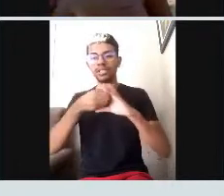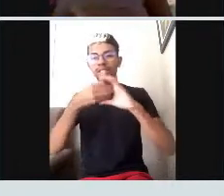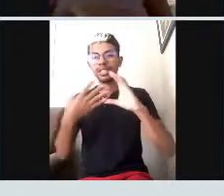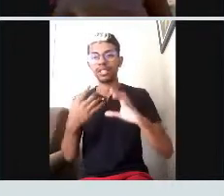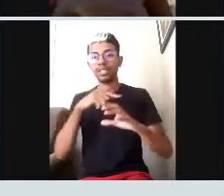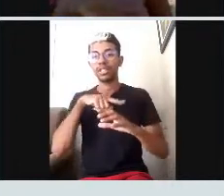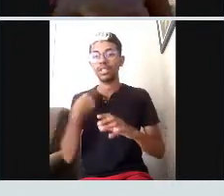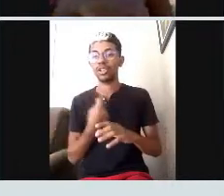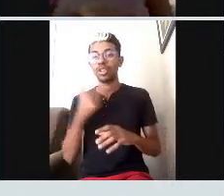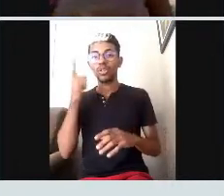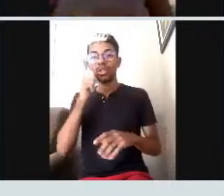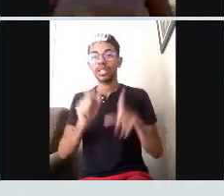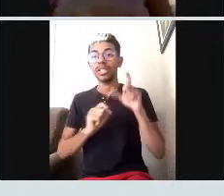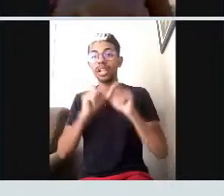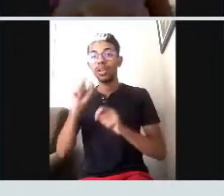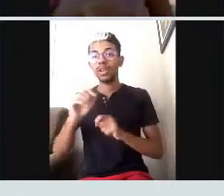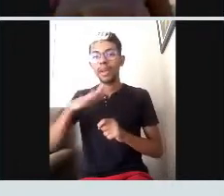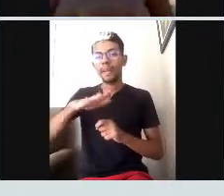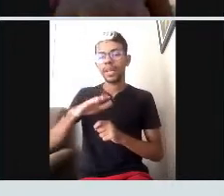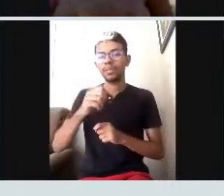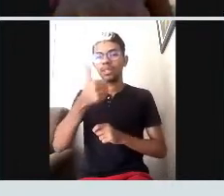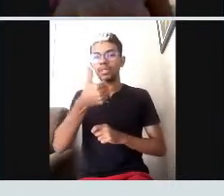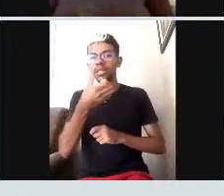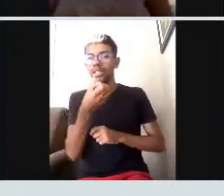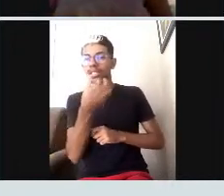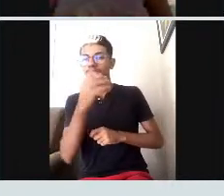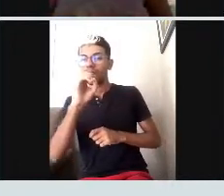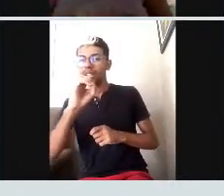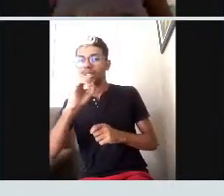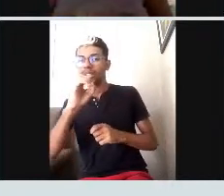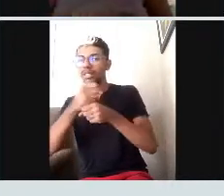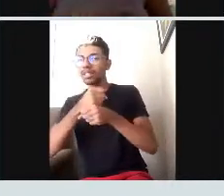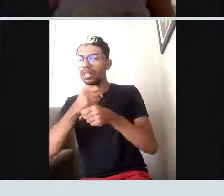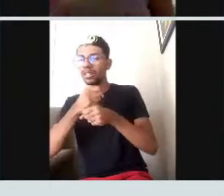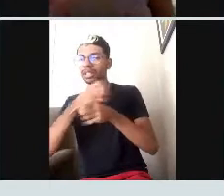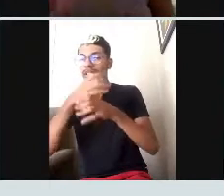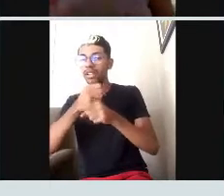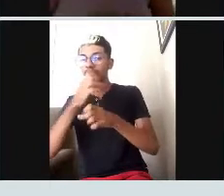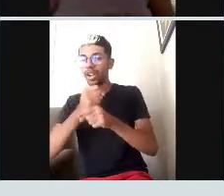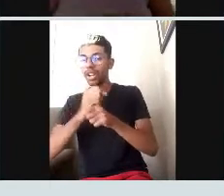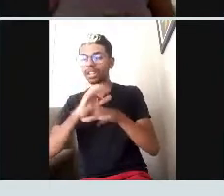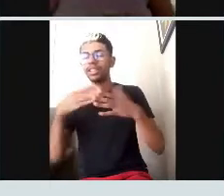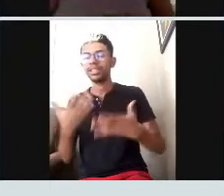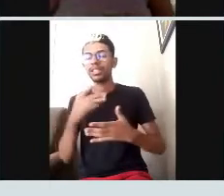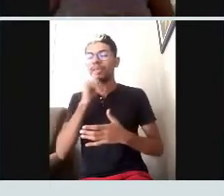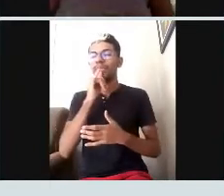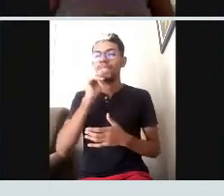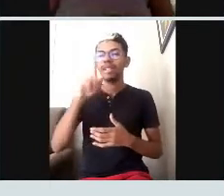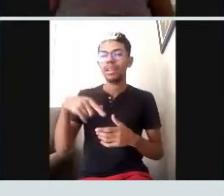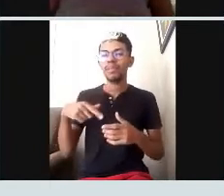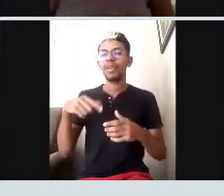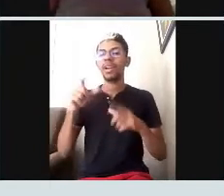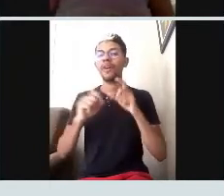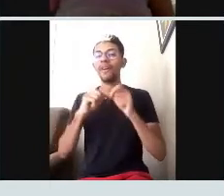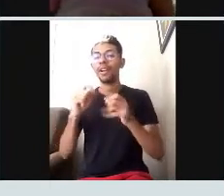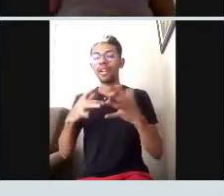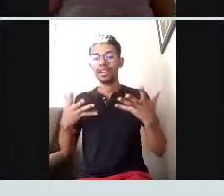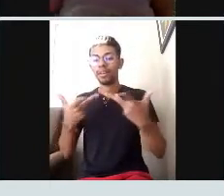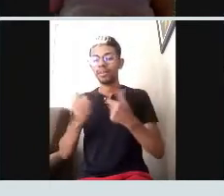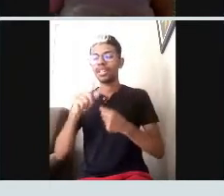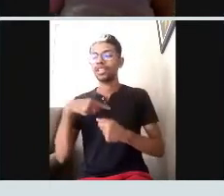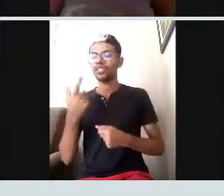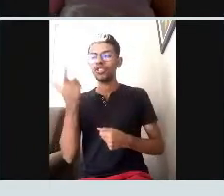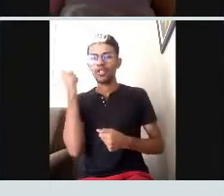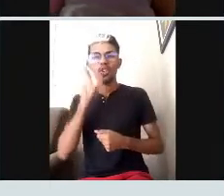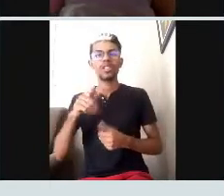nota, sabe? Então, é uma competência que eu digo que, assim, é fácil da gente conseguir uma nota boa. Então, a gente